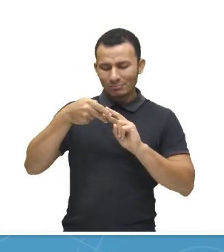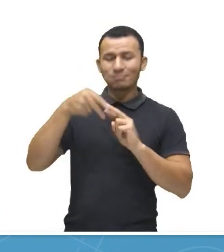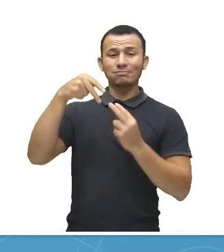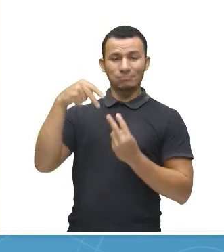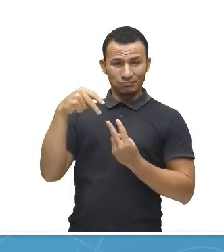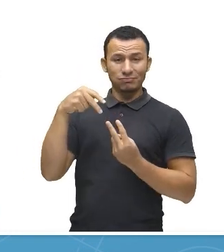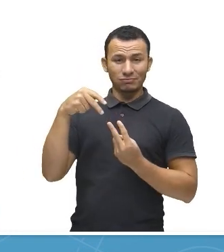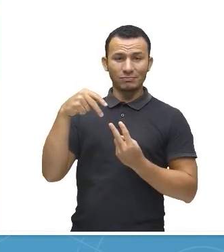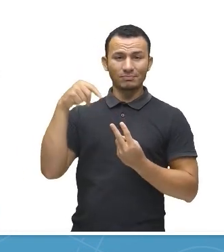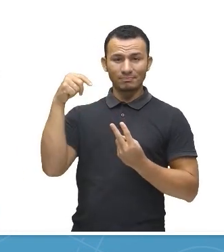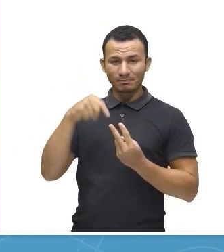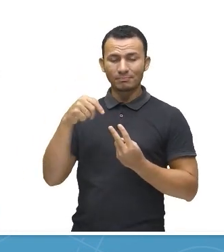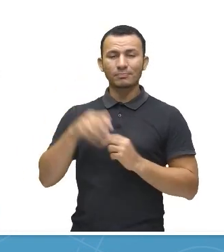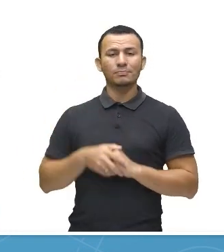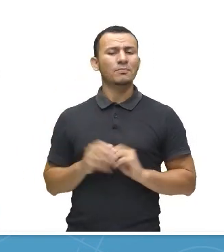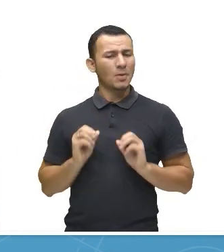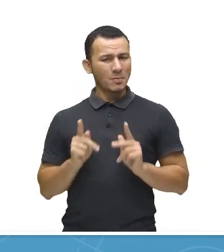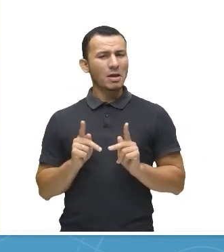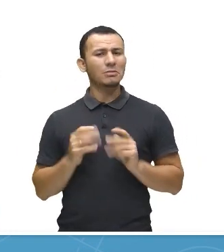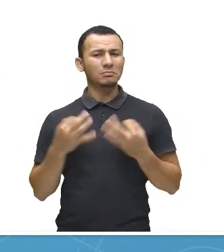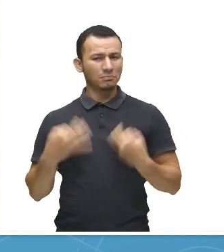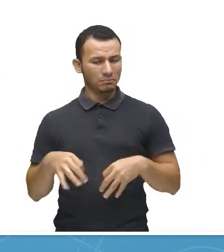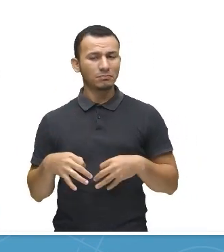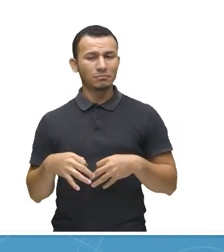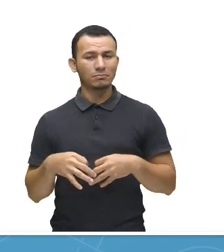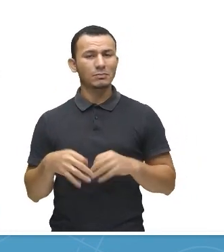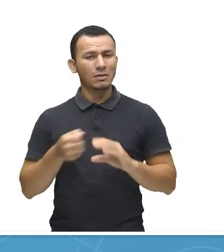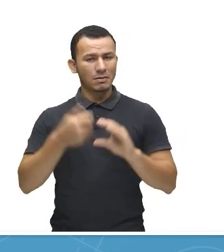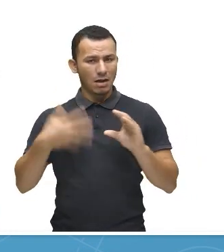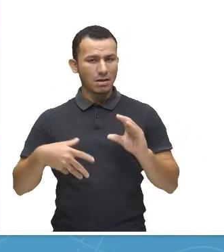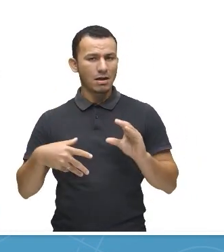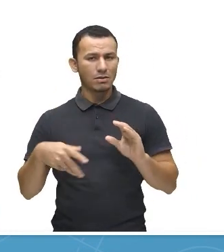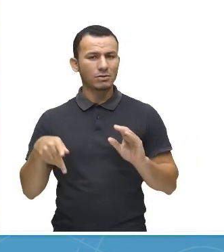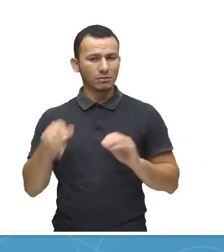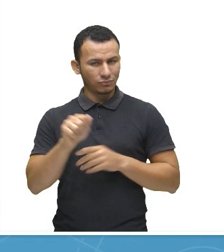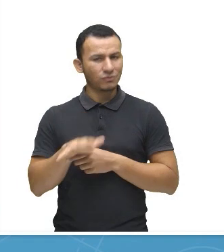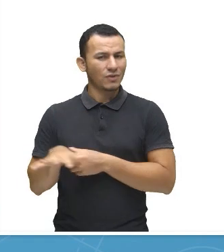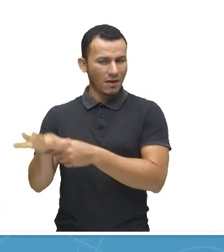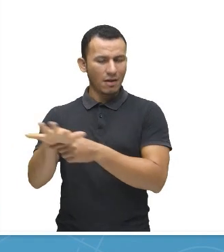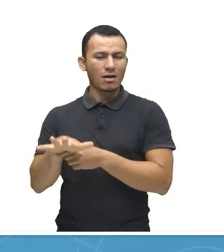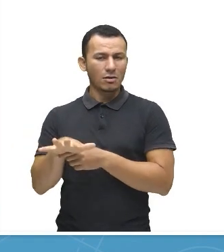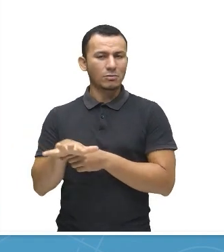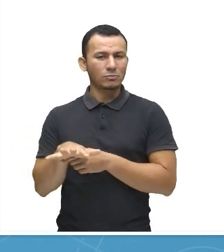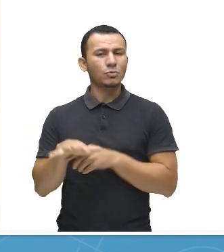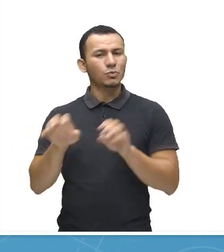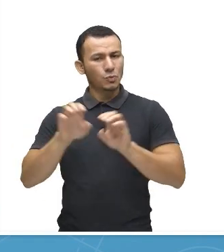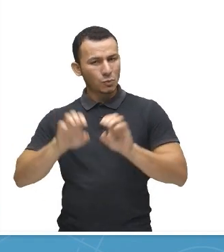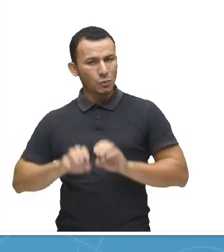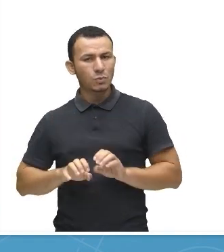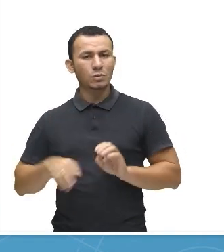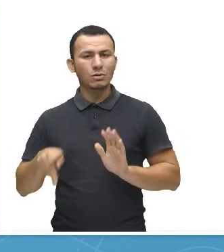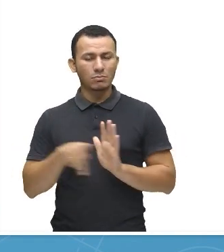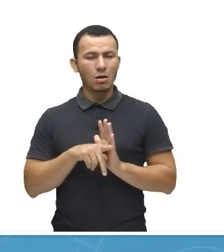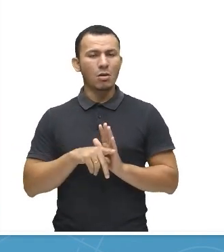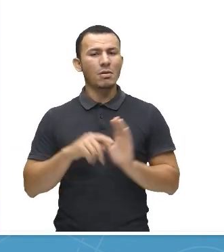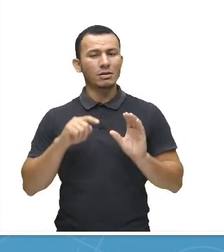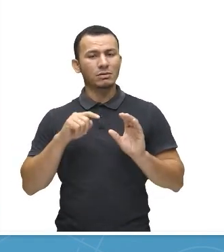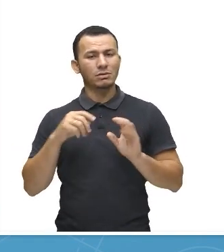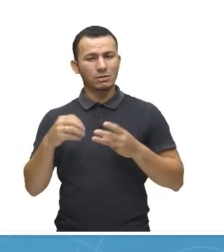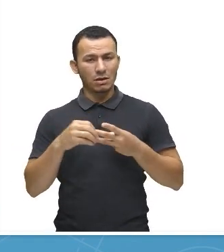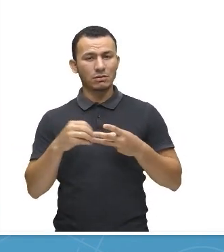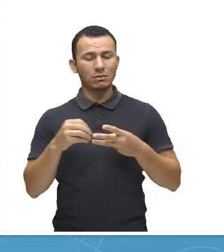genético. E ok, tá certo. Característica, né, geral, estrutura da célula. Você tem que